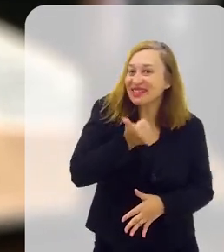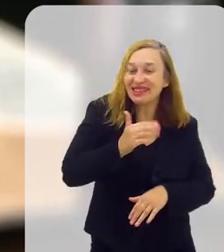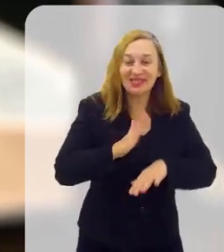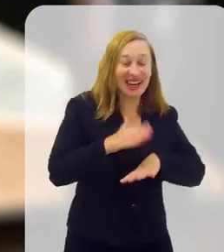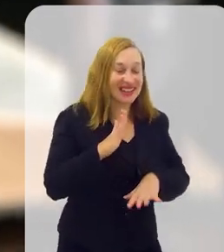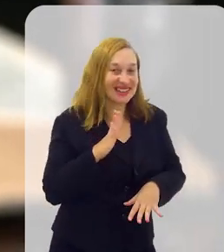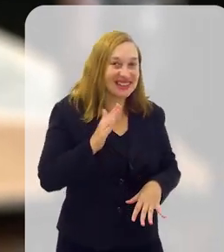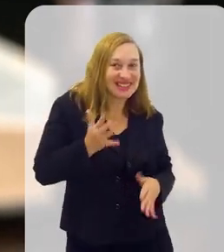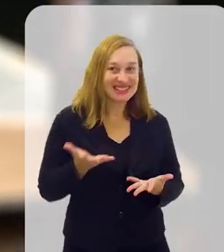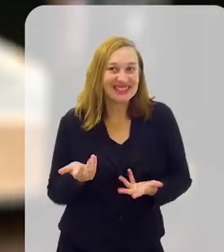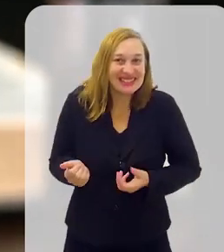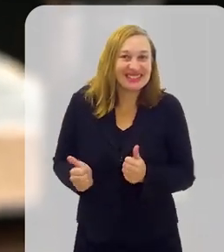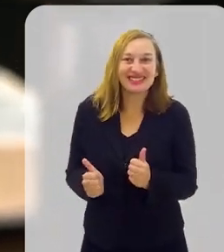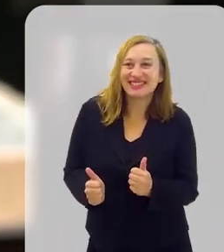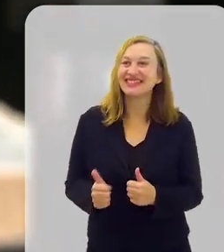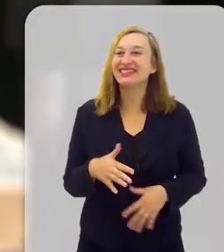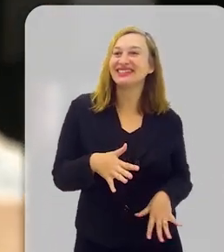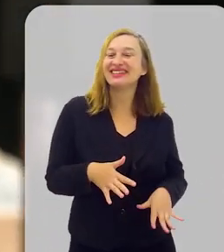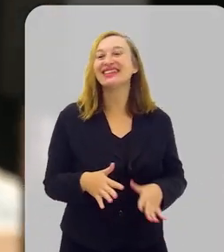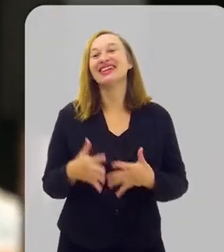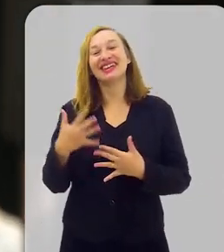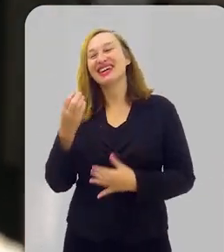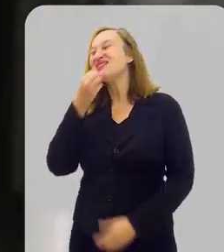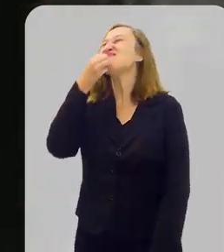refresco pro meu peito.